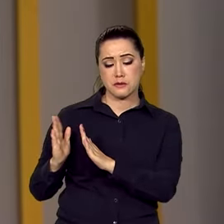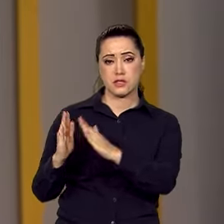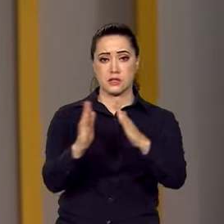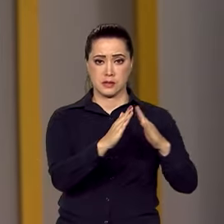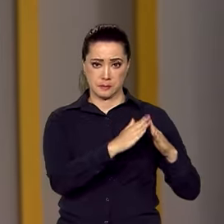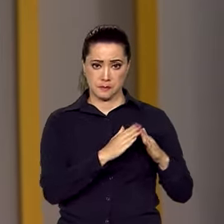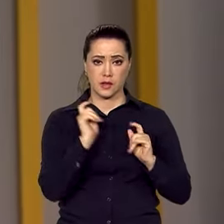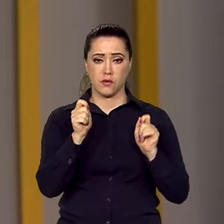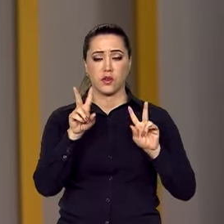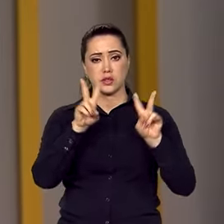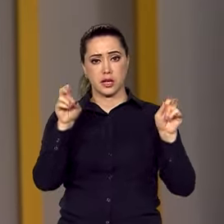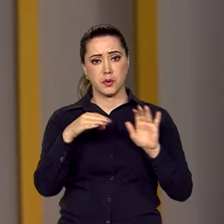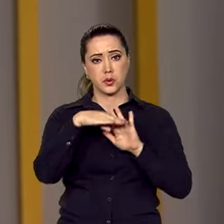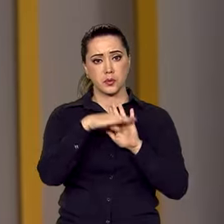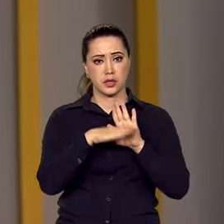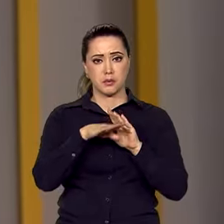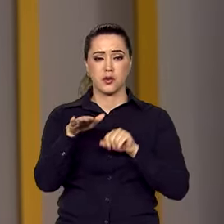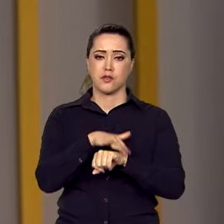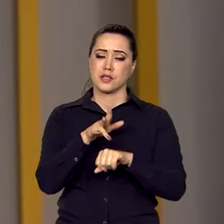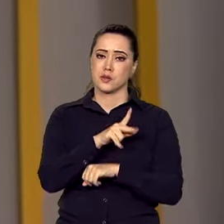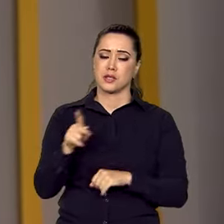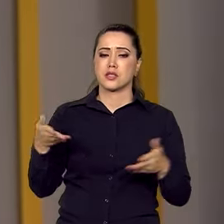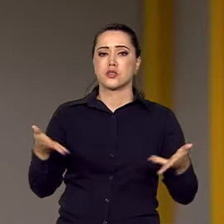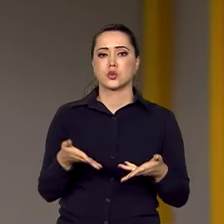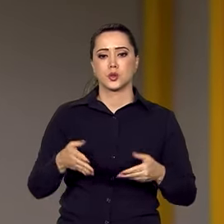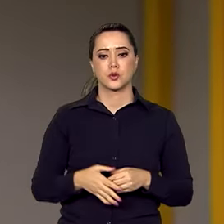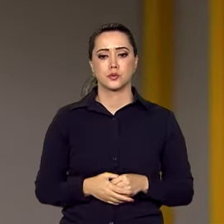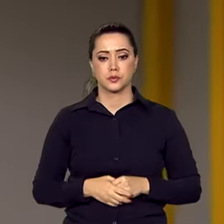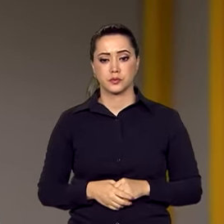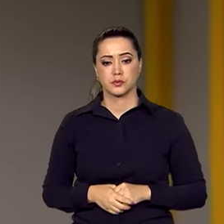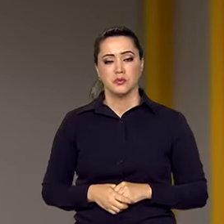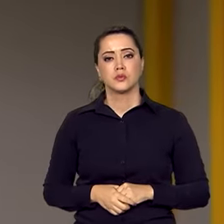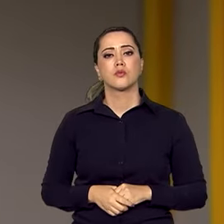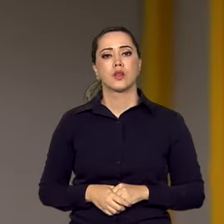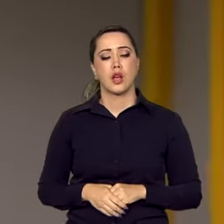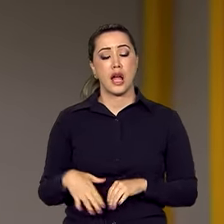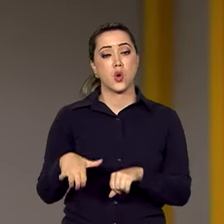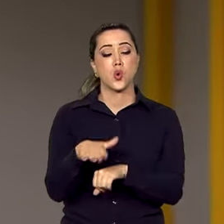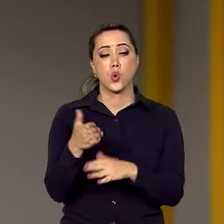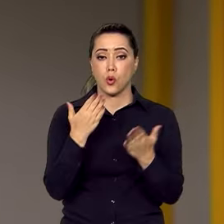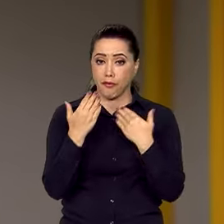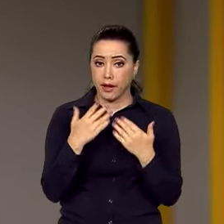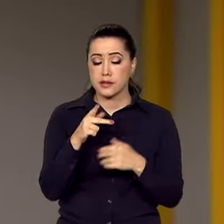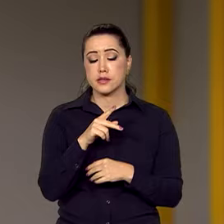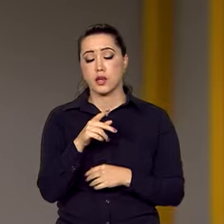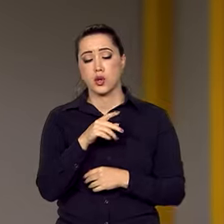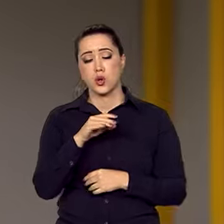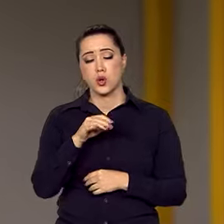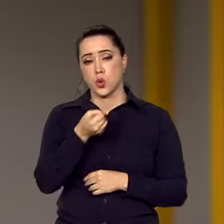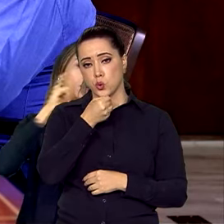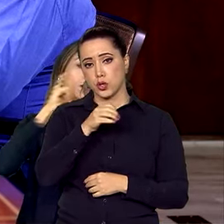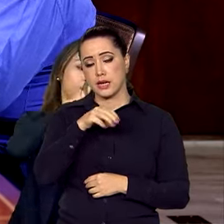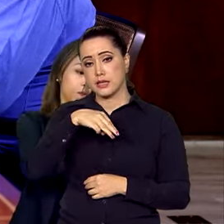argentinos foram temas do programa Conversa com o Presidente de hoje. A conversa foi com o jornalista Marcos Uchoa. Vamos